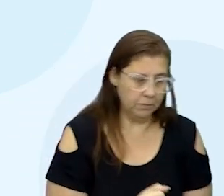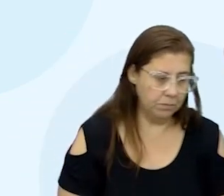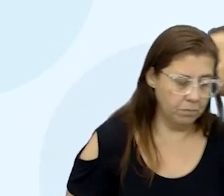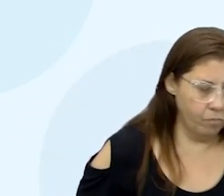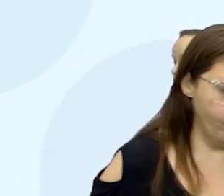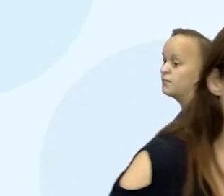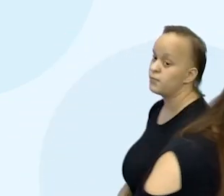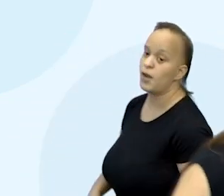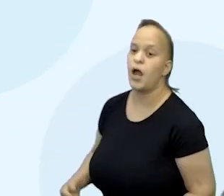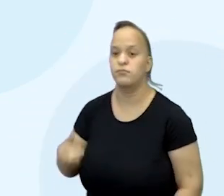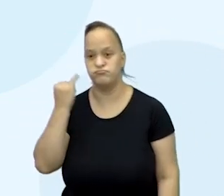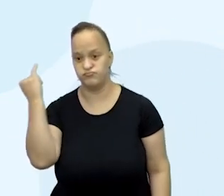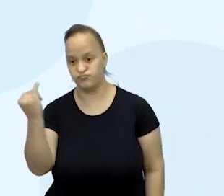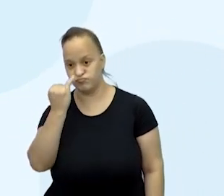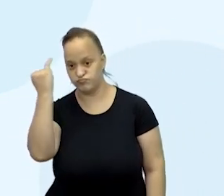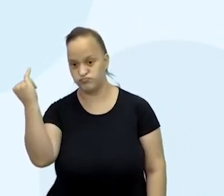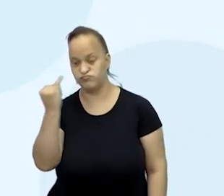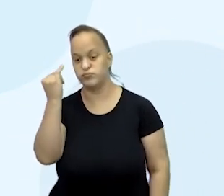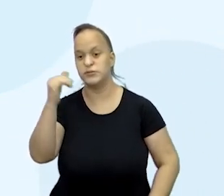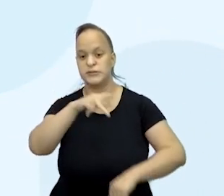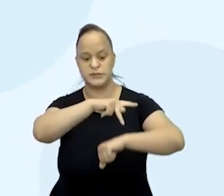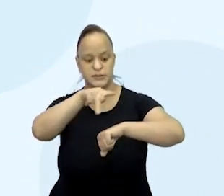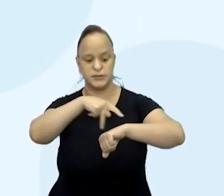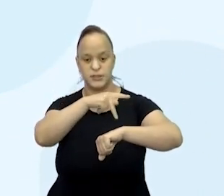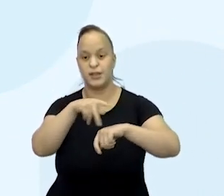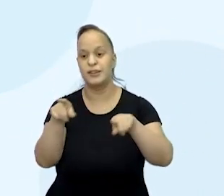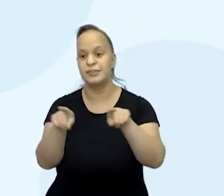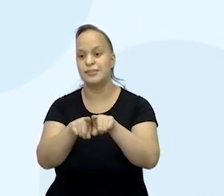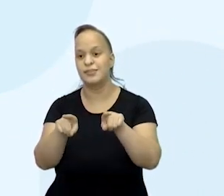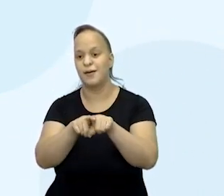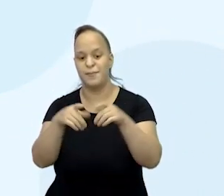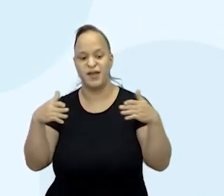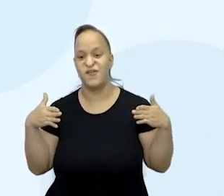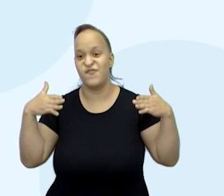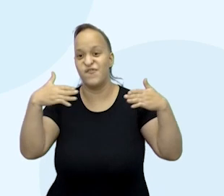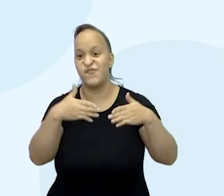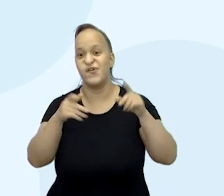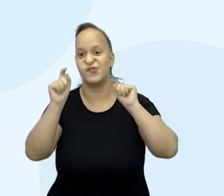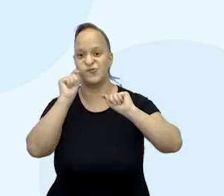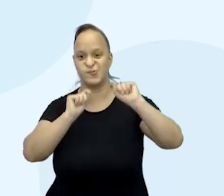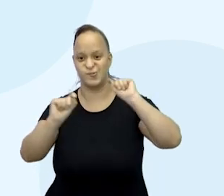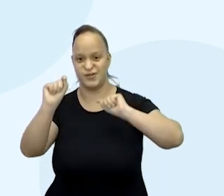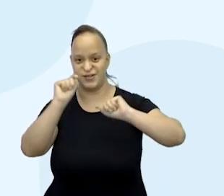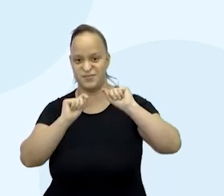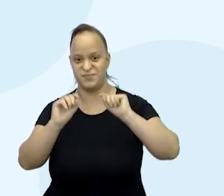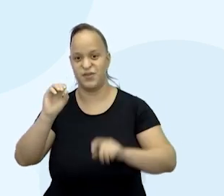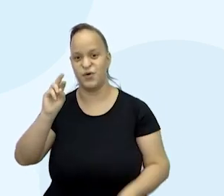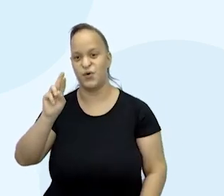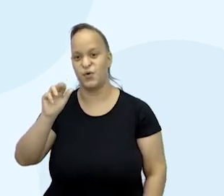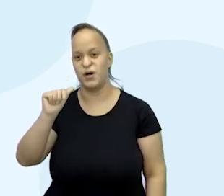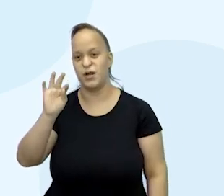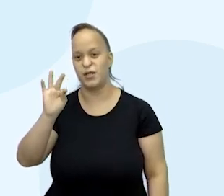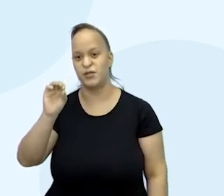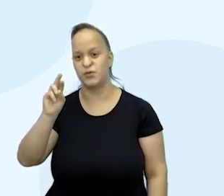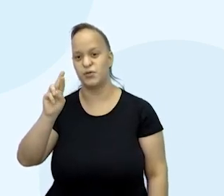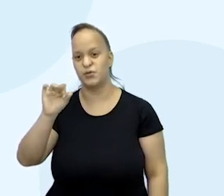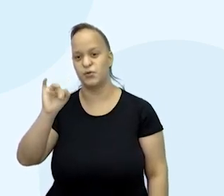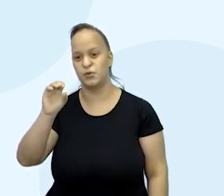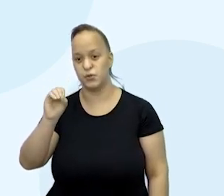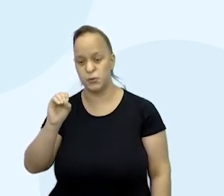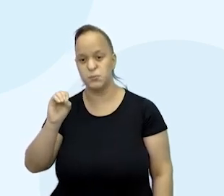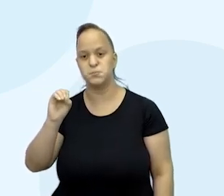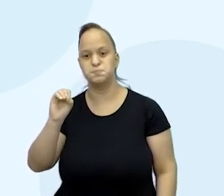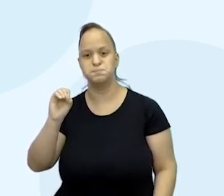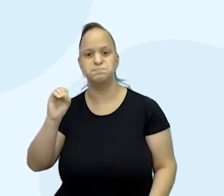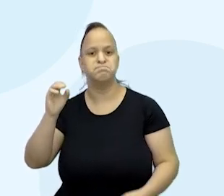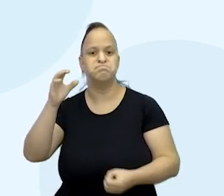do país. E na região também podemos destacar o Oratório do Cruzeiro, que foi construído no século